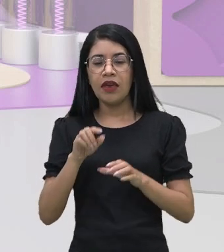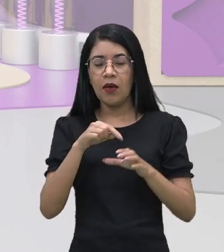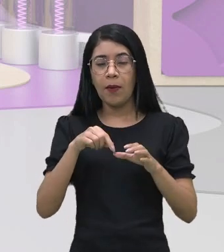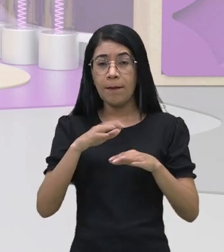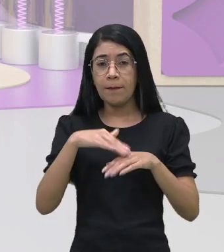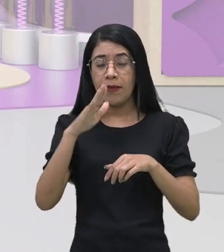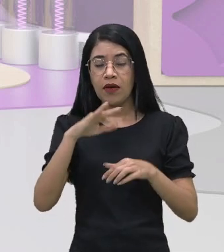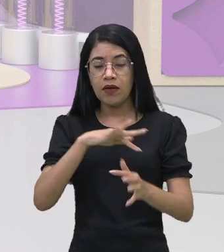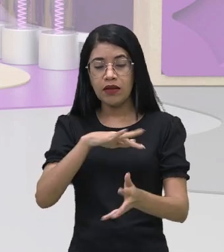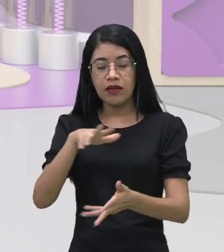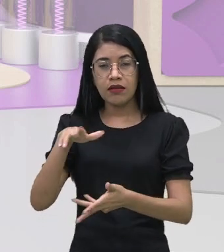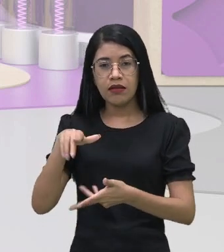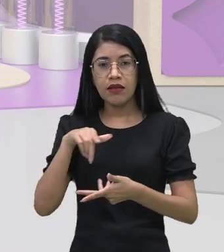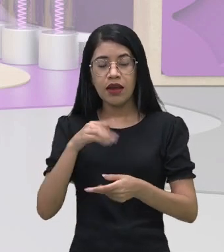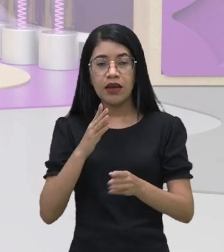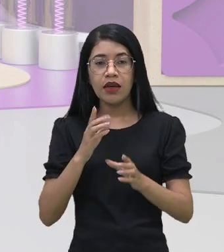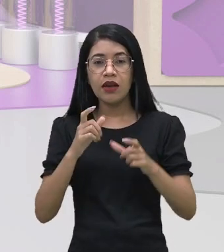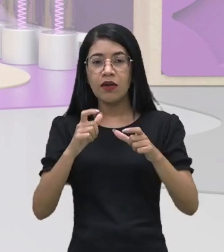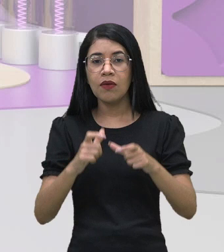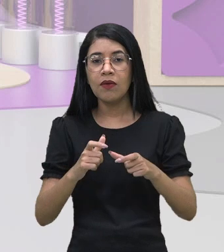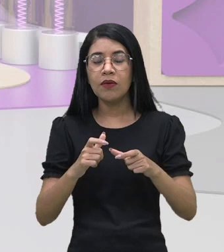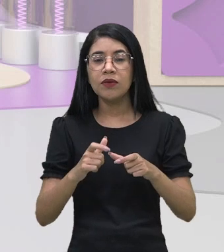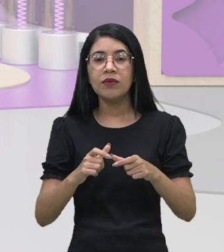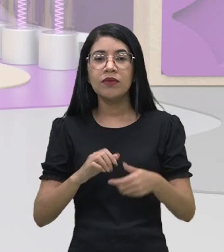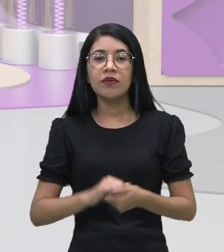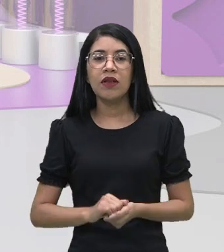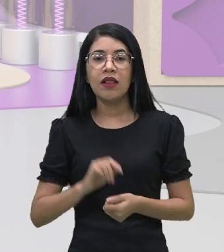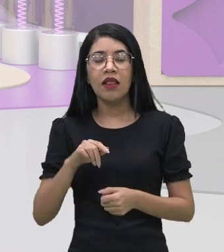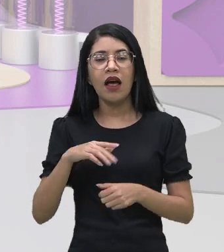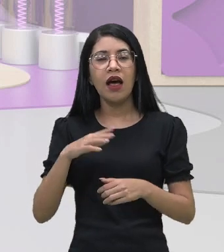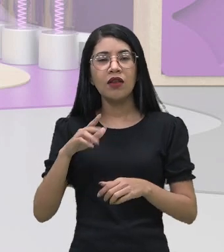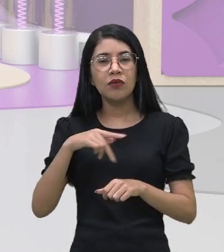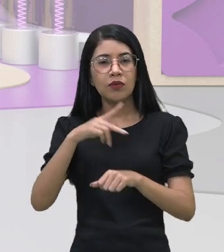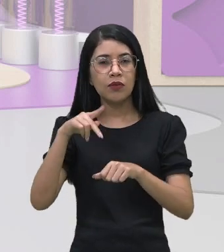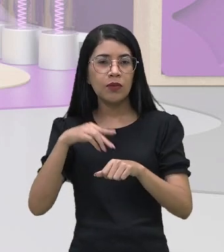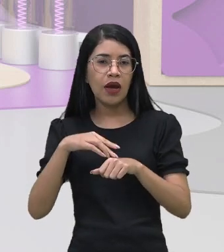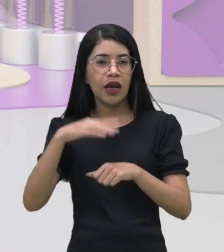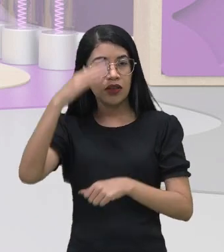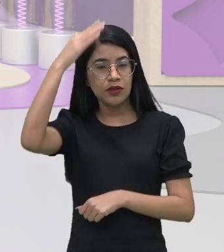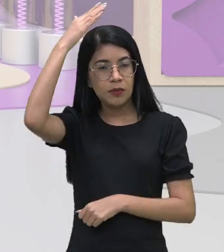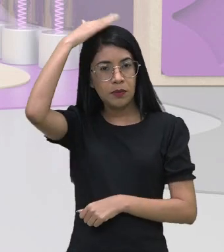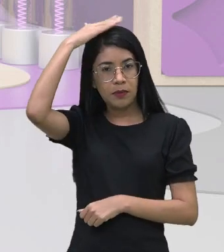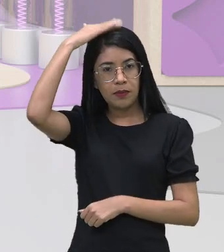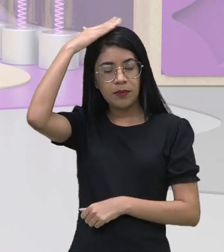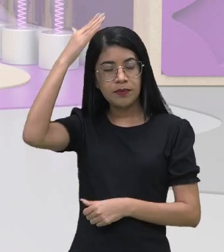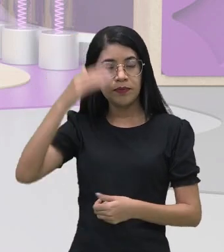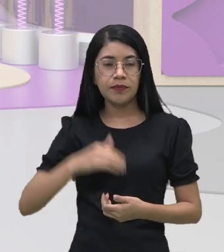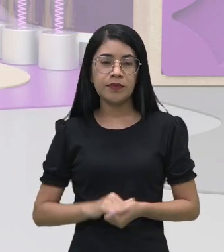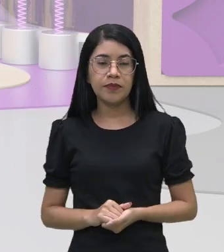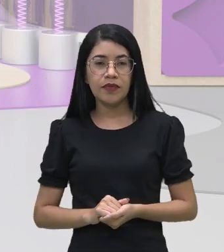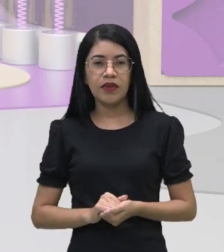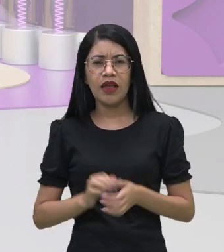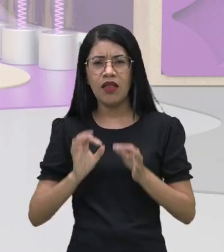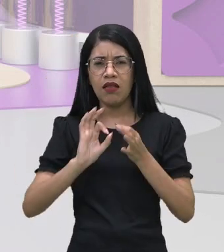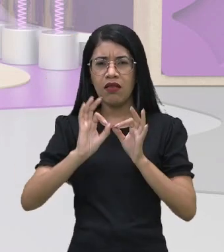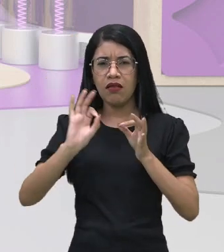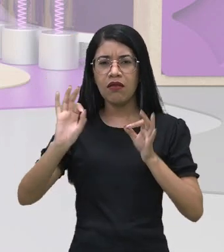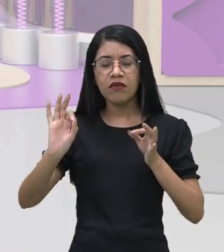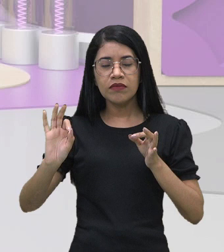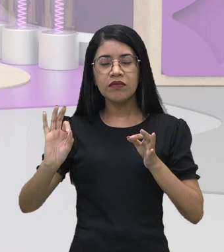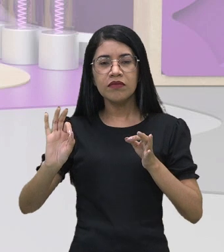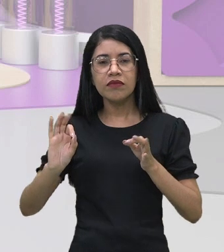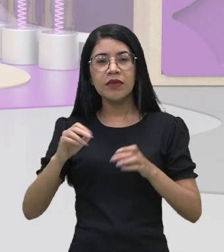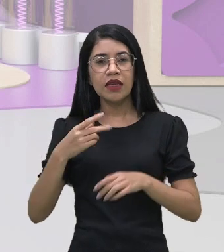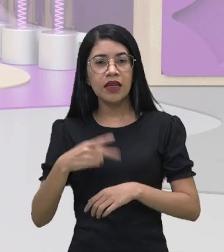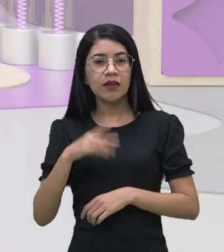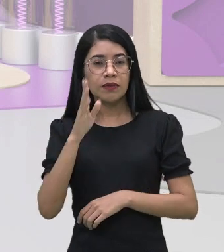Chicxulub, localizada na península de Yucatán, no México, né? Não é tão longe assim.